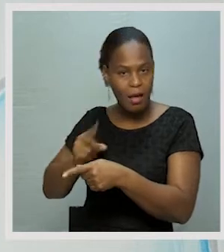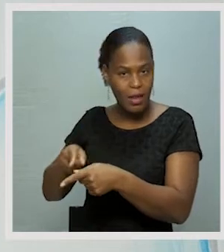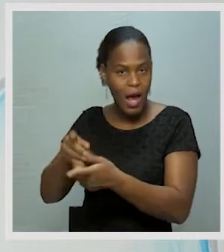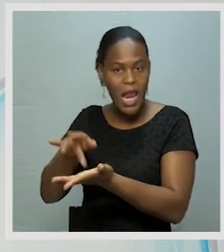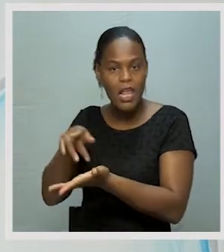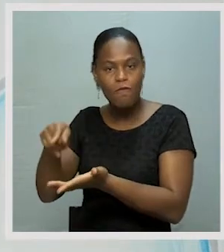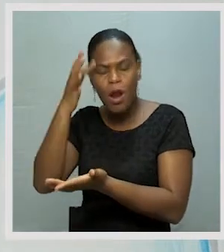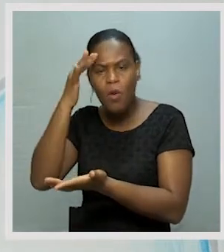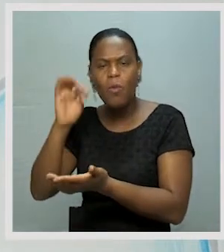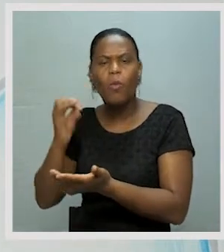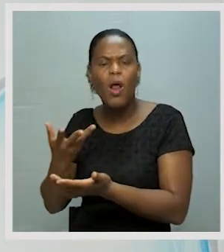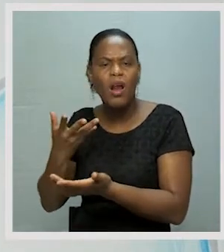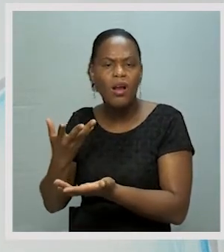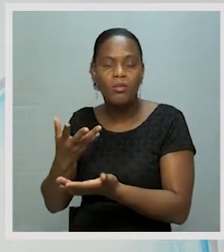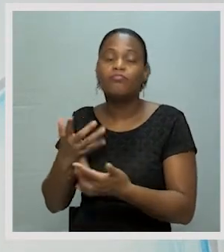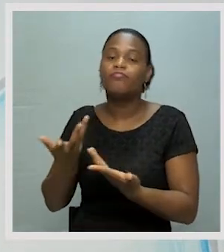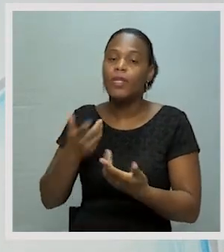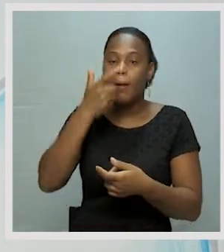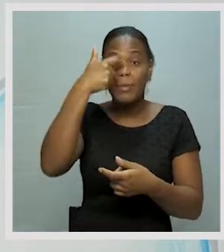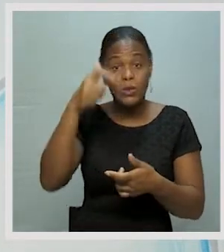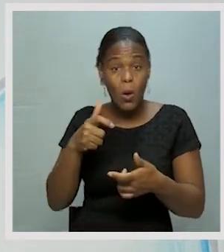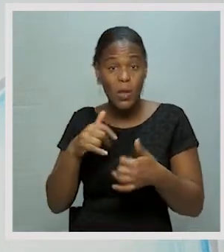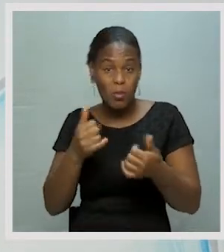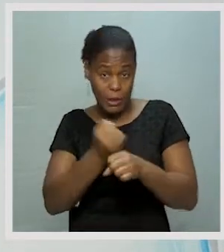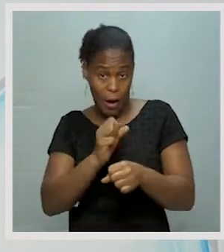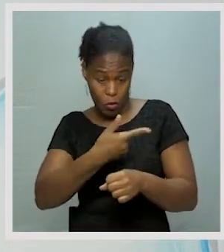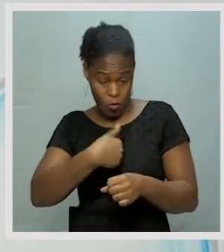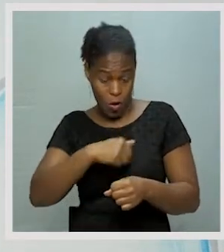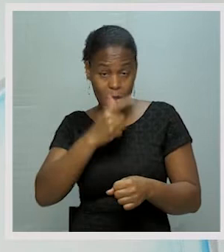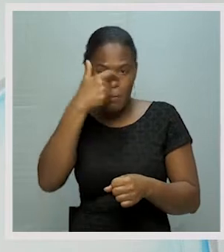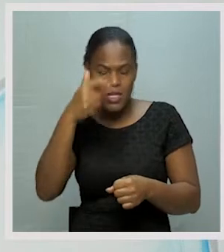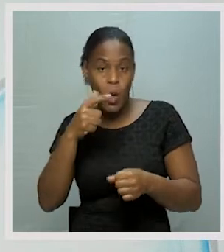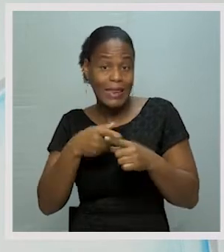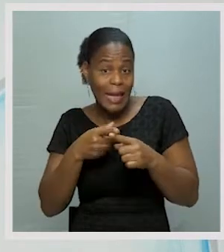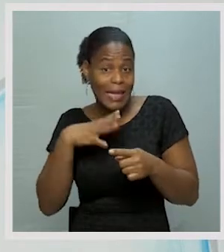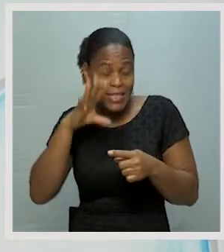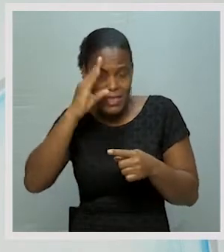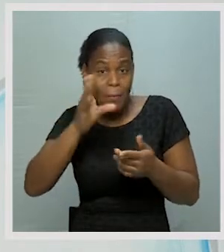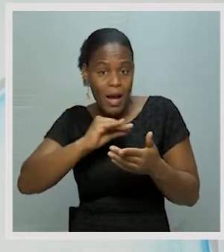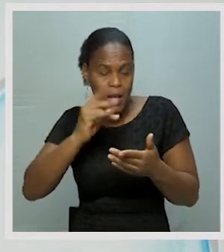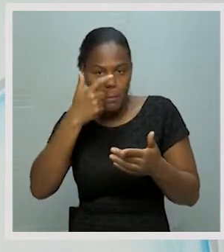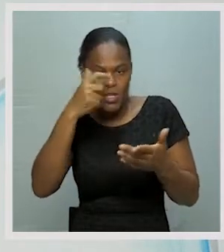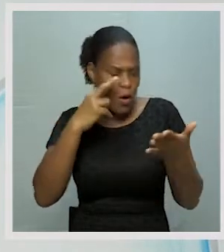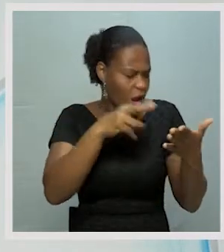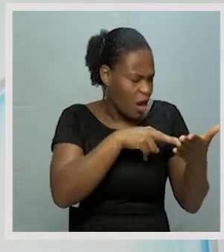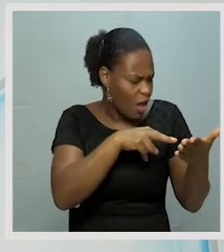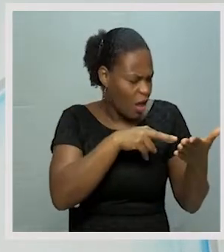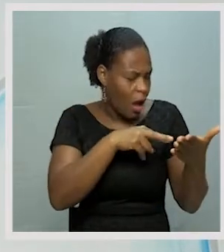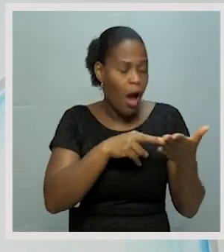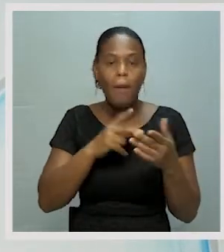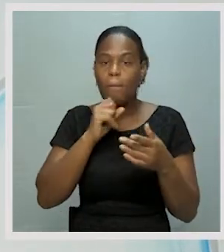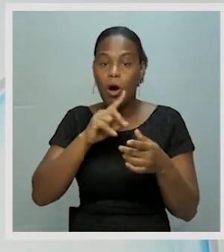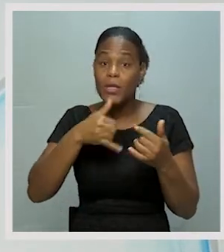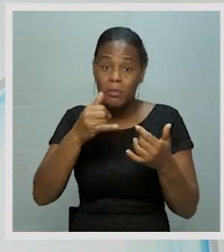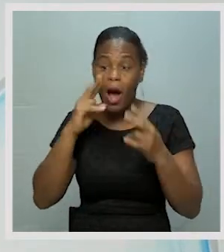pessoa que, por acaso, pegar o nosso trabalho, estiver interessado em saber um pouco mais, pode ir pesquisar e saber um